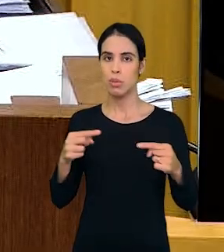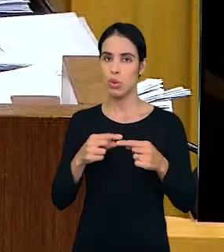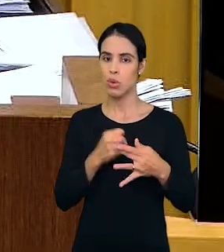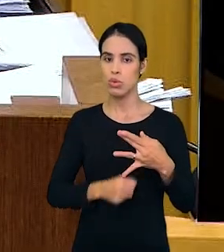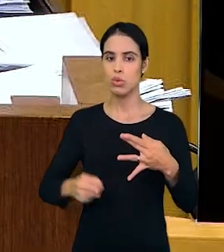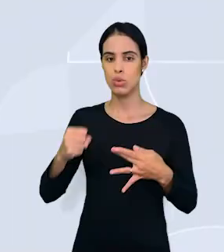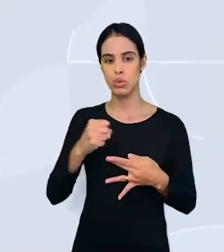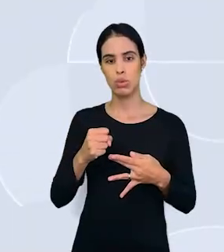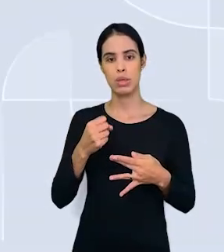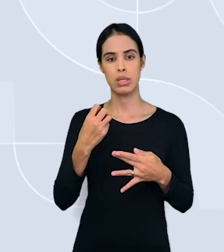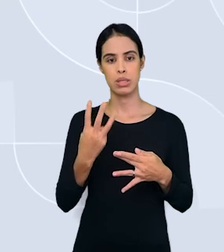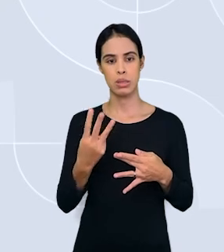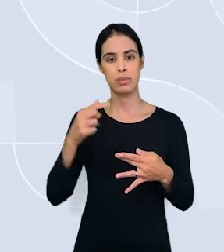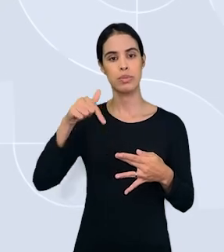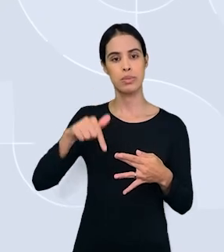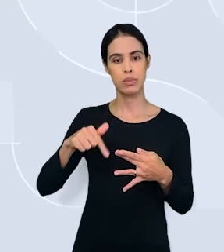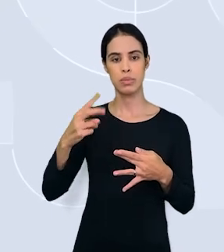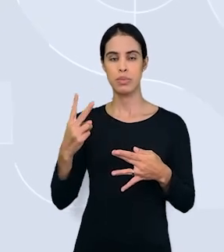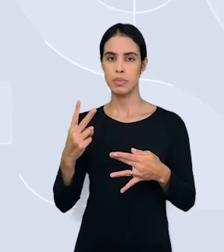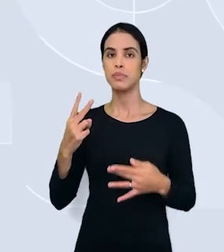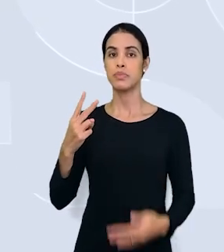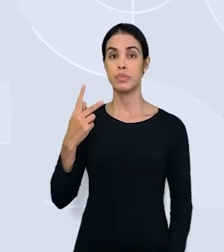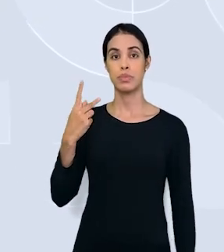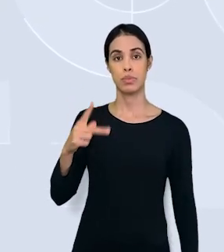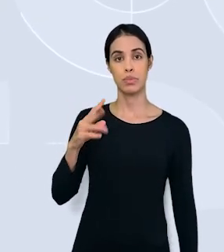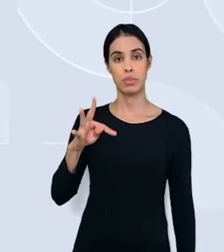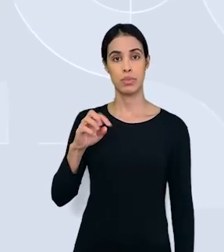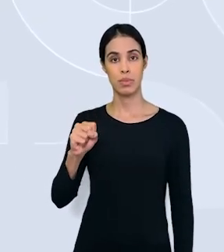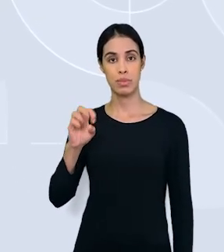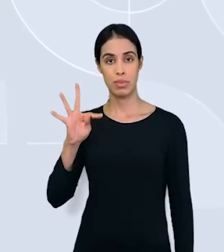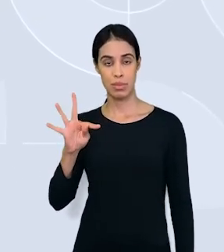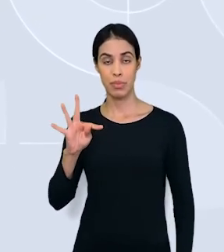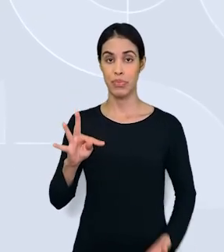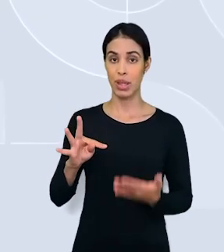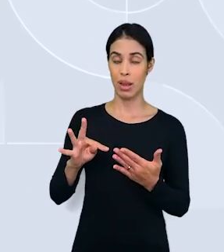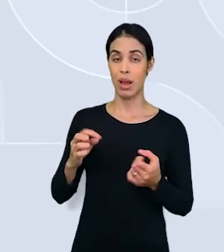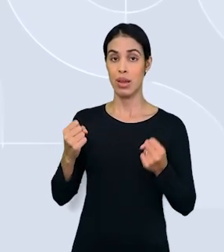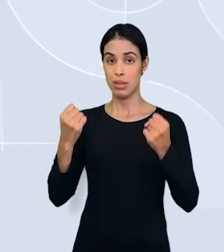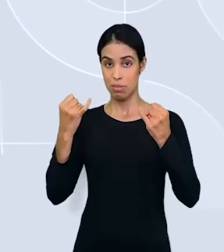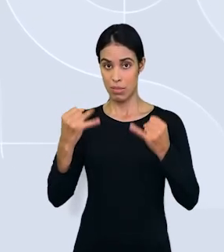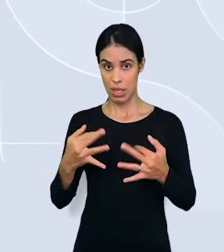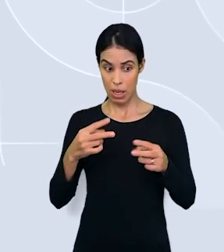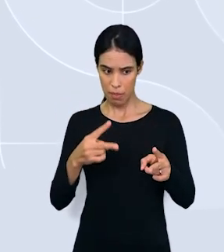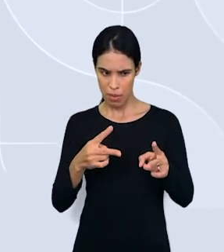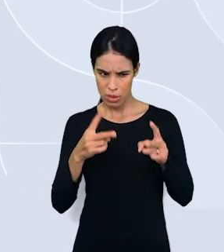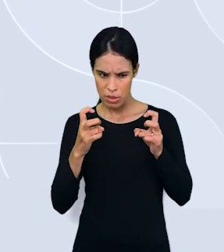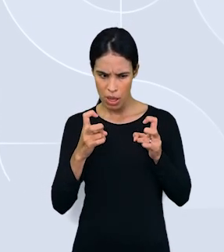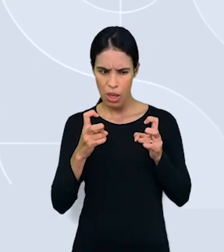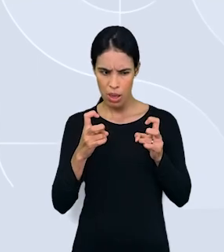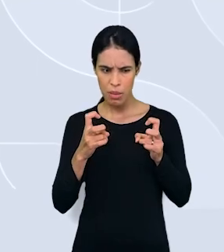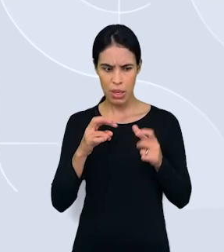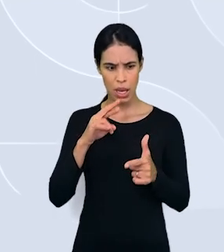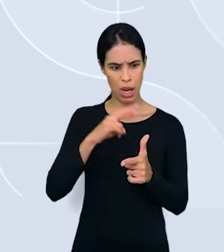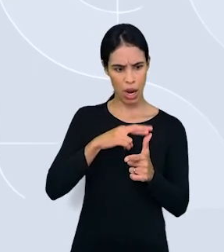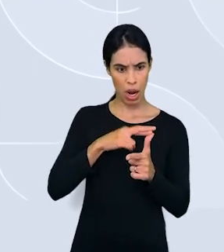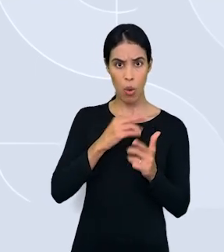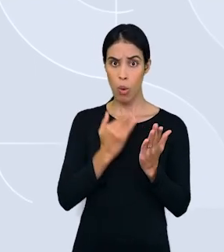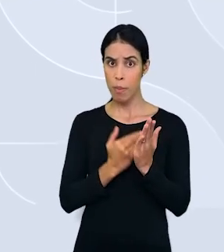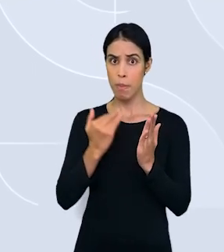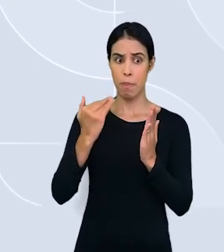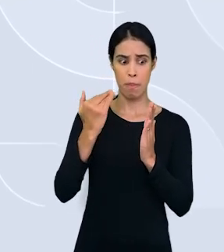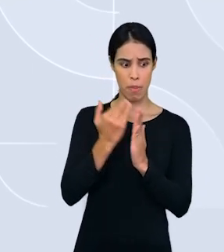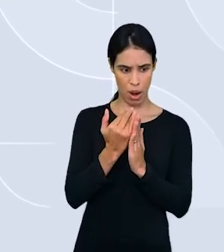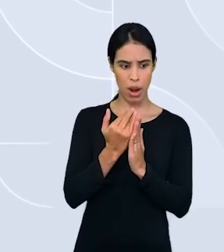caso a súmula 372 do TST. A súmula diz que, percebida a gratificação de função